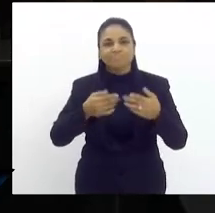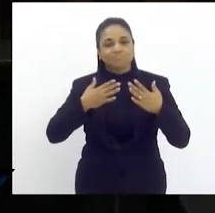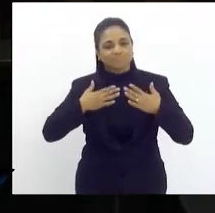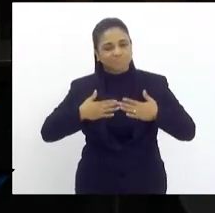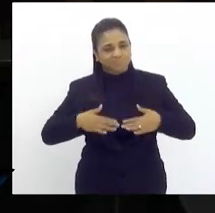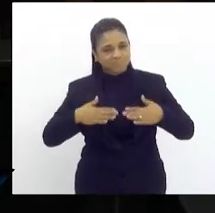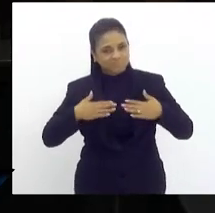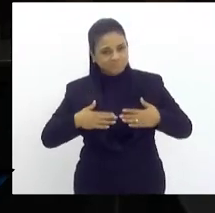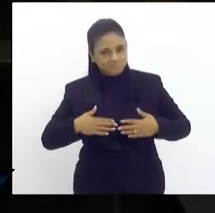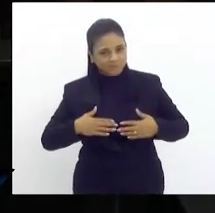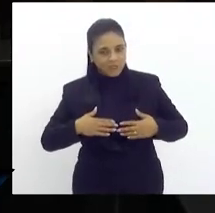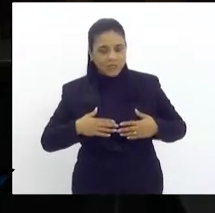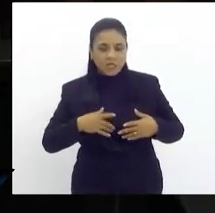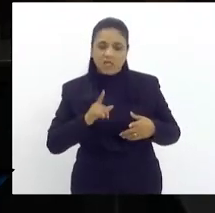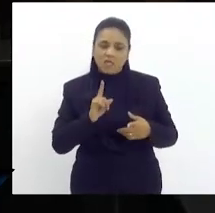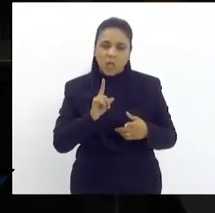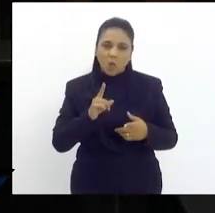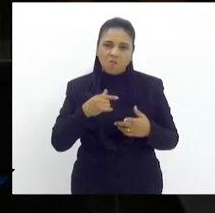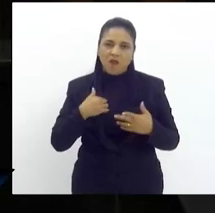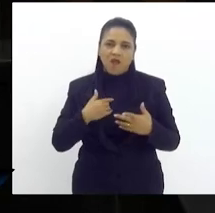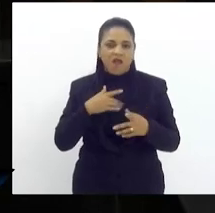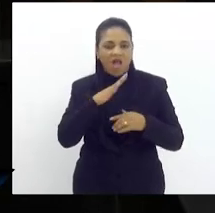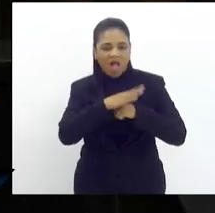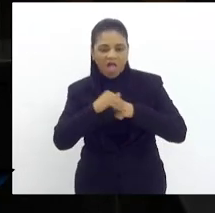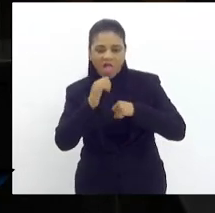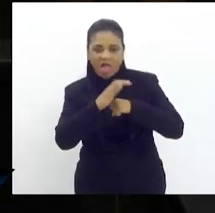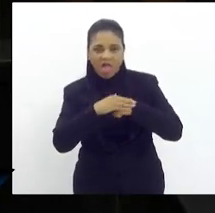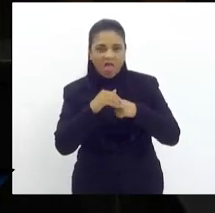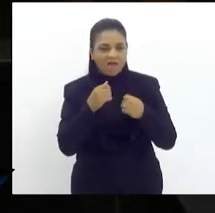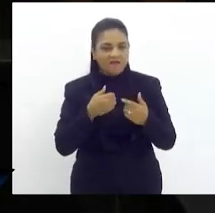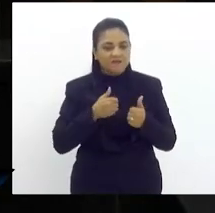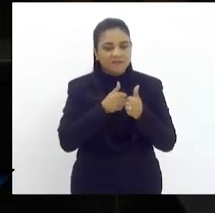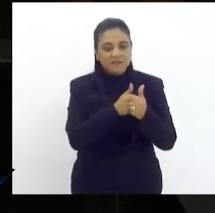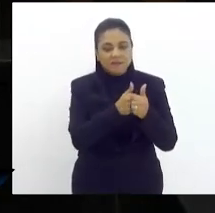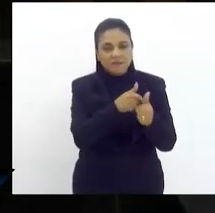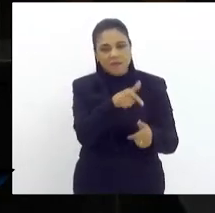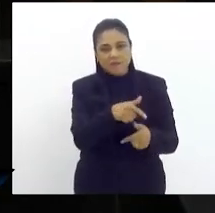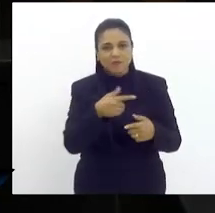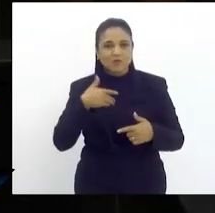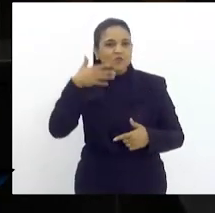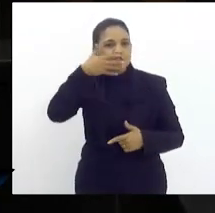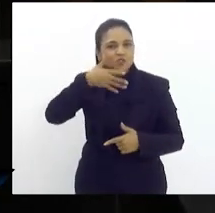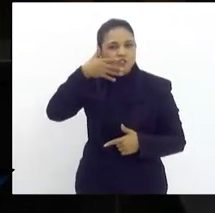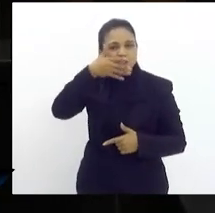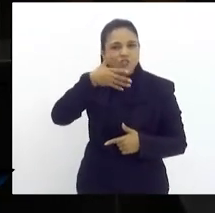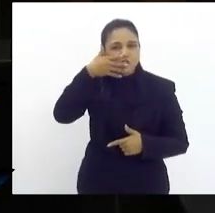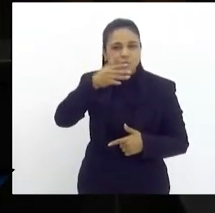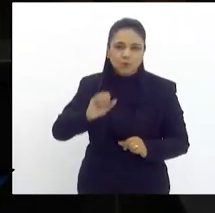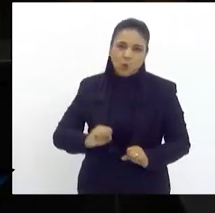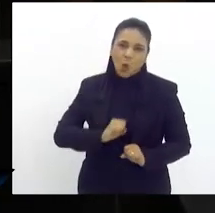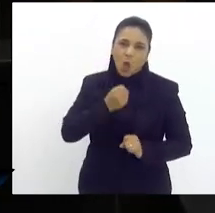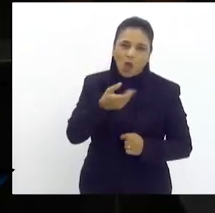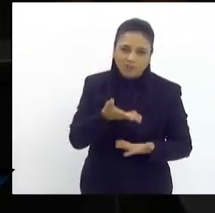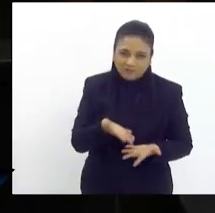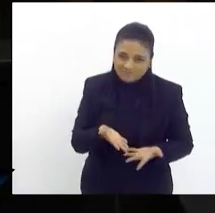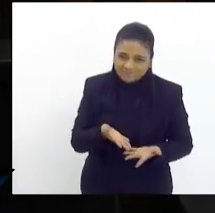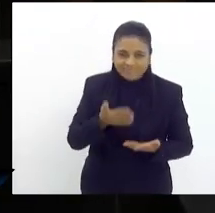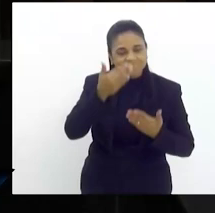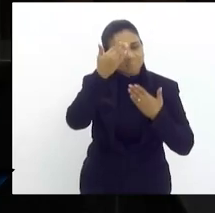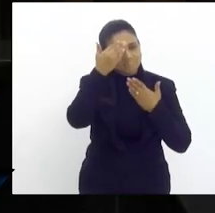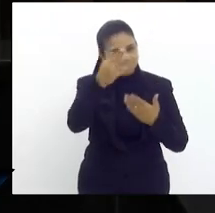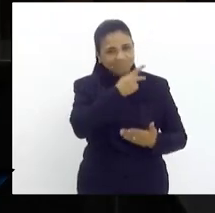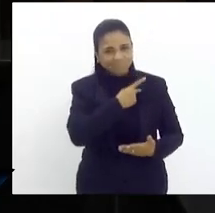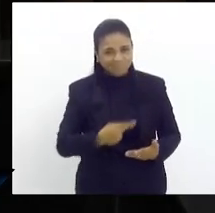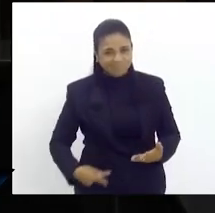aquele segmentos que adoram os discursos odiosos Muito obrigado senhor presidente